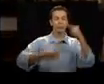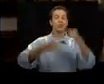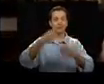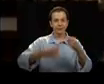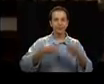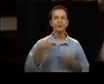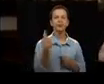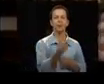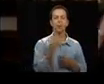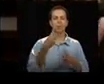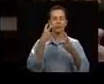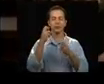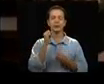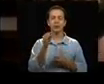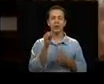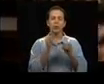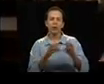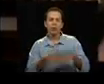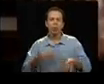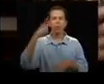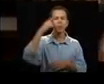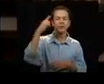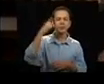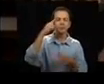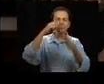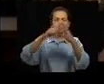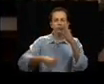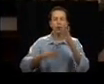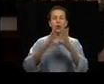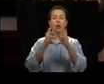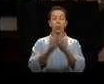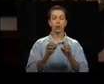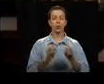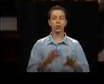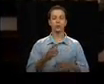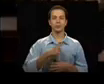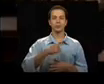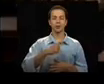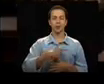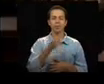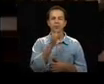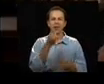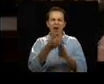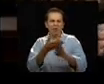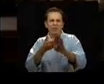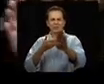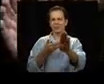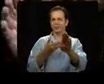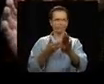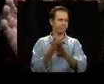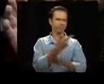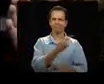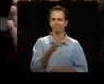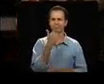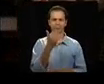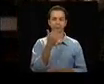da política em mim. Eu acho que nenhum educador, nenhum pensador da educação está